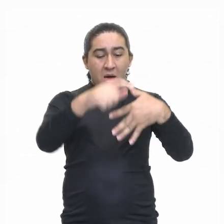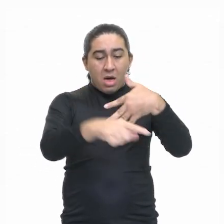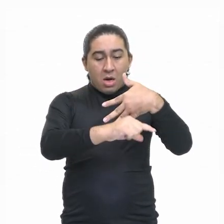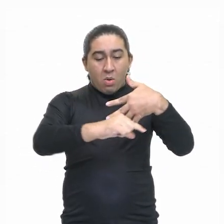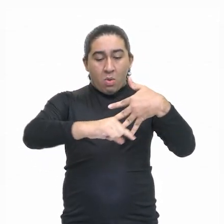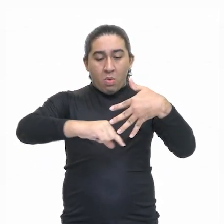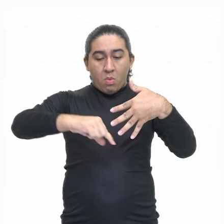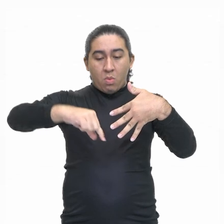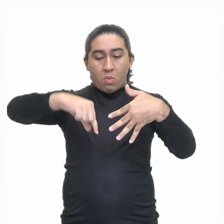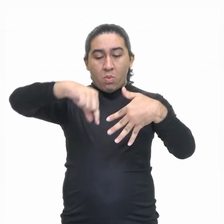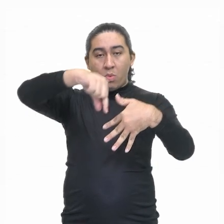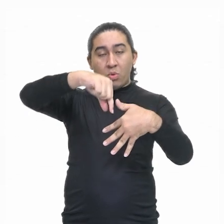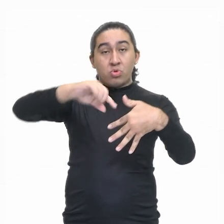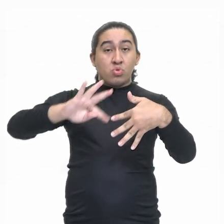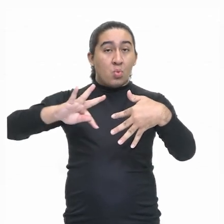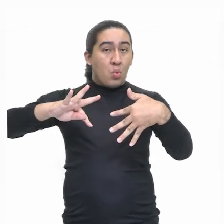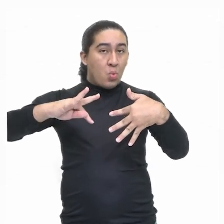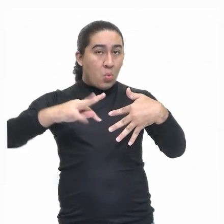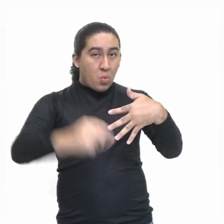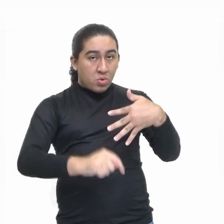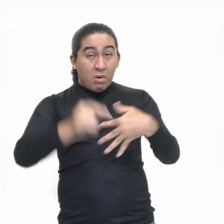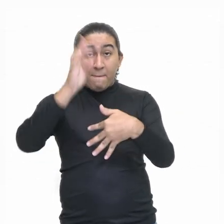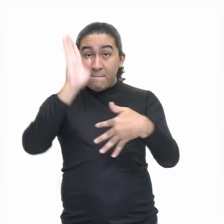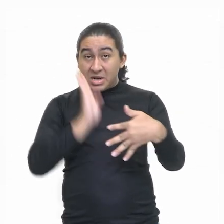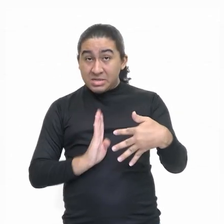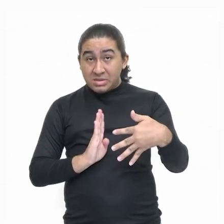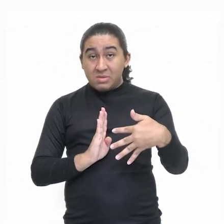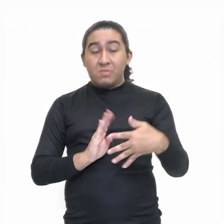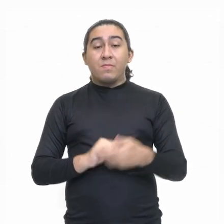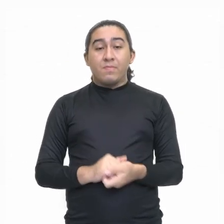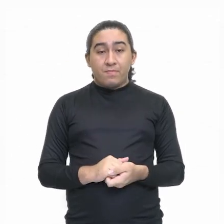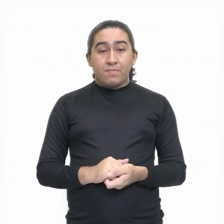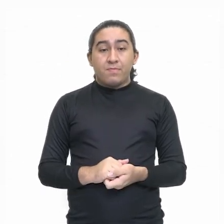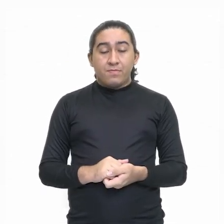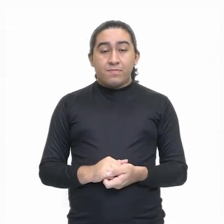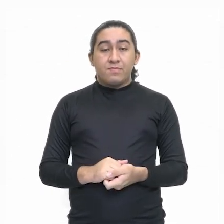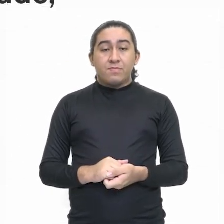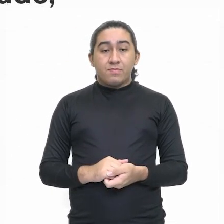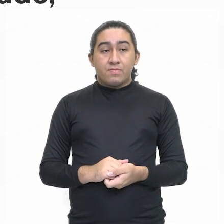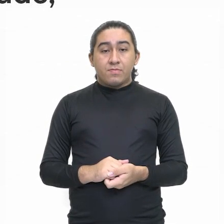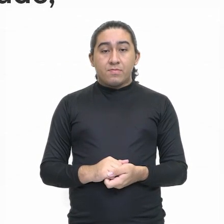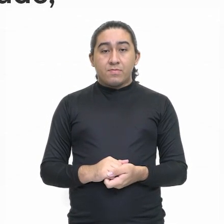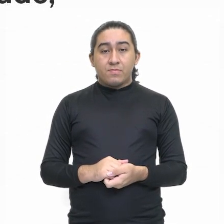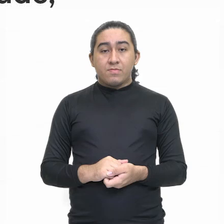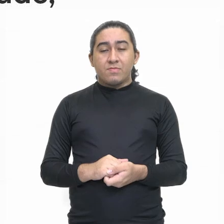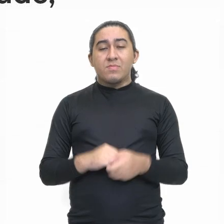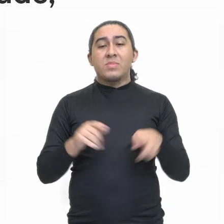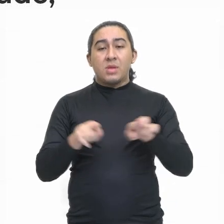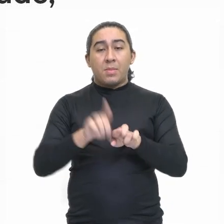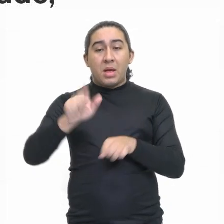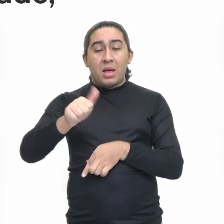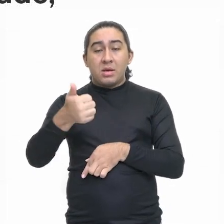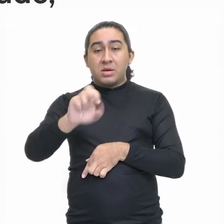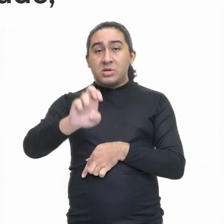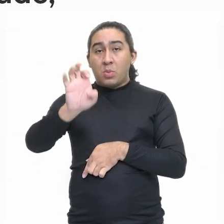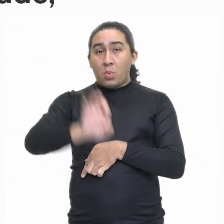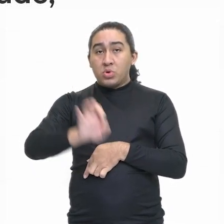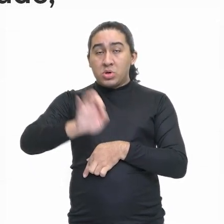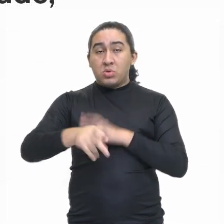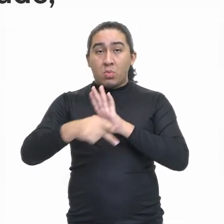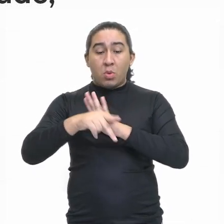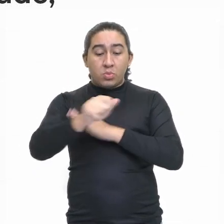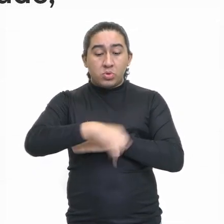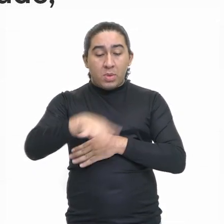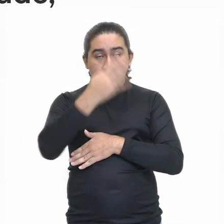de todo o litoral. O bioma Mata Atlântica ele cobria originalmente cerca de 15% do